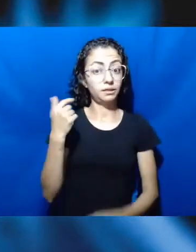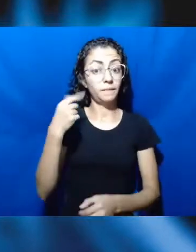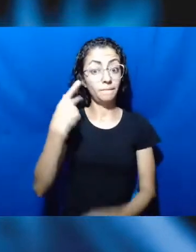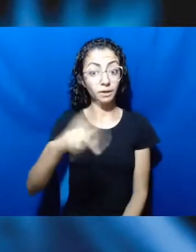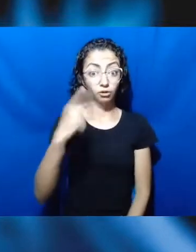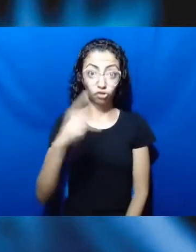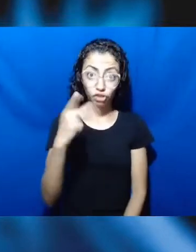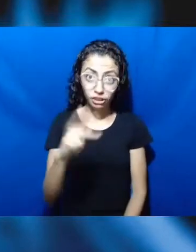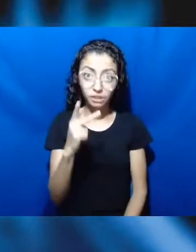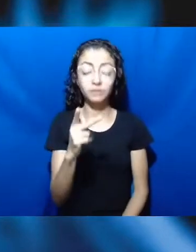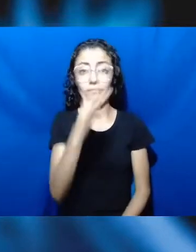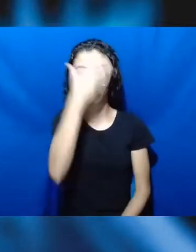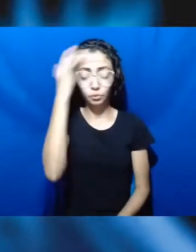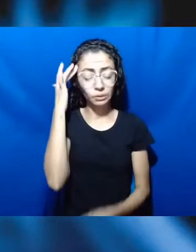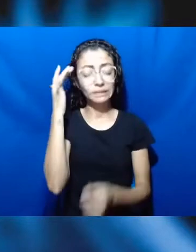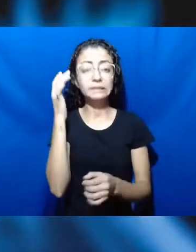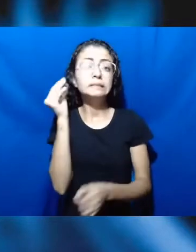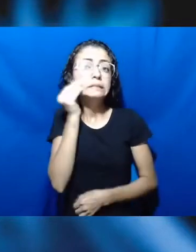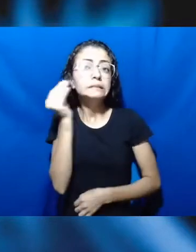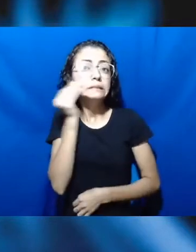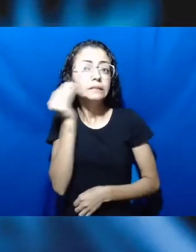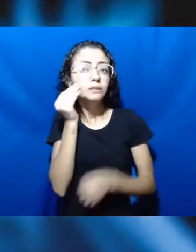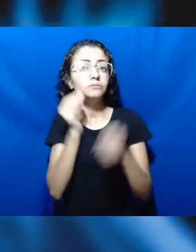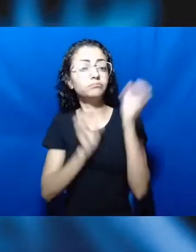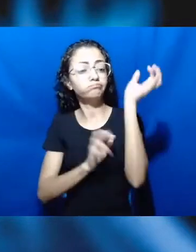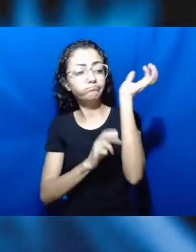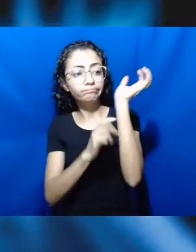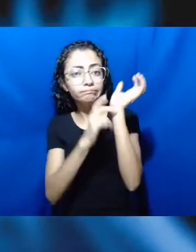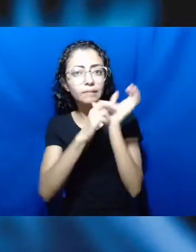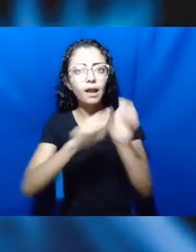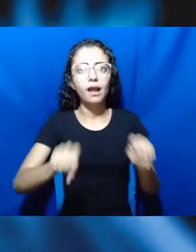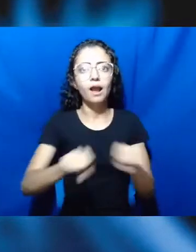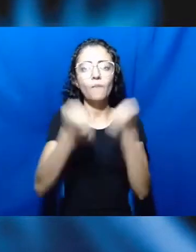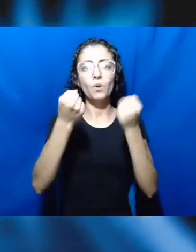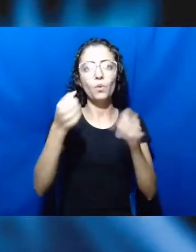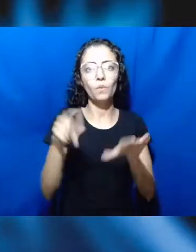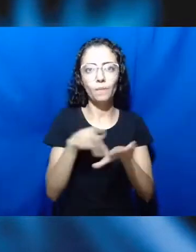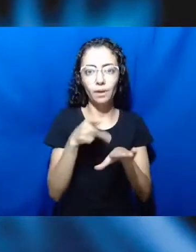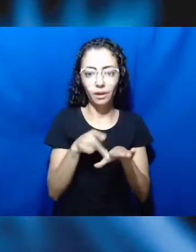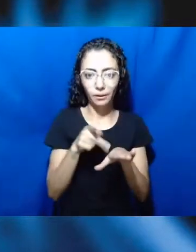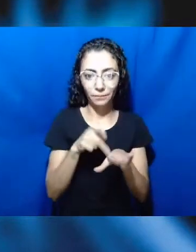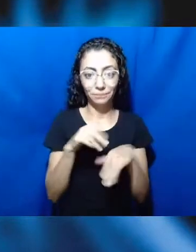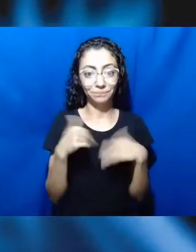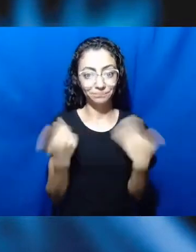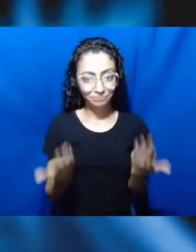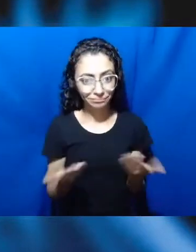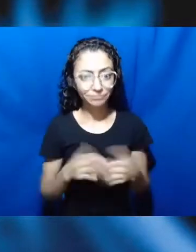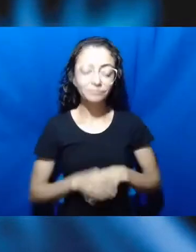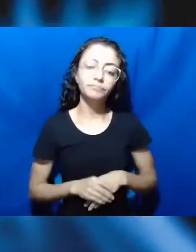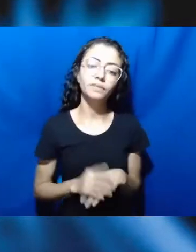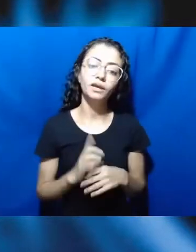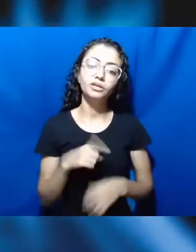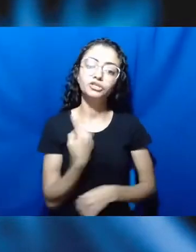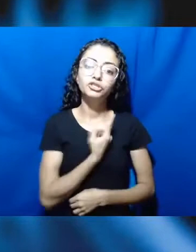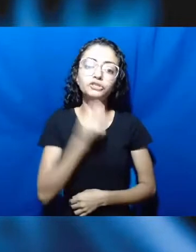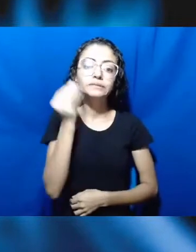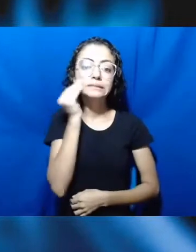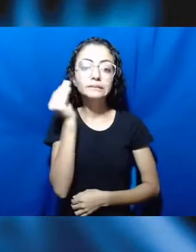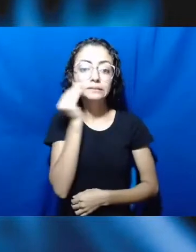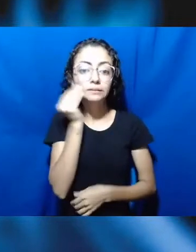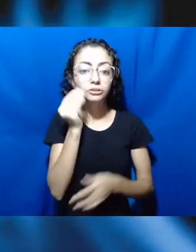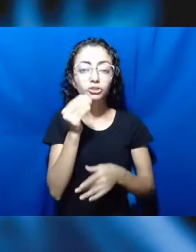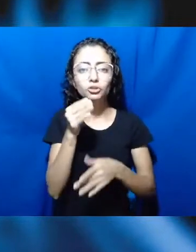Então, agora a gente vai trazer uma das principais questões de qualquer centro urbano,